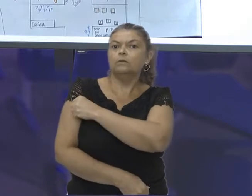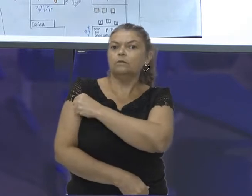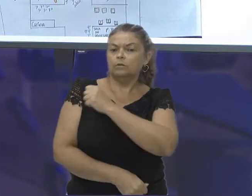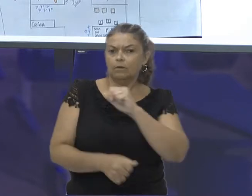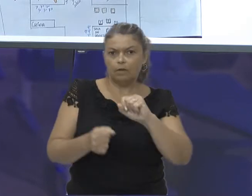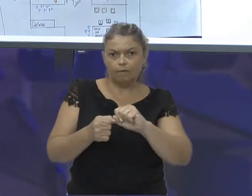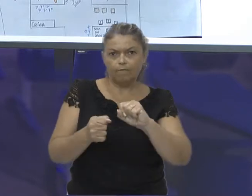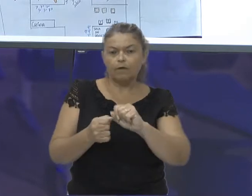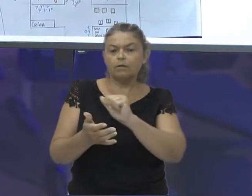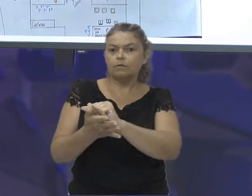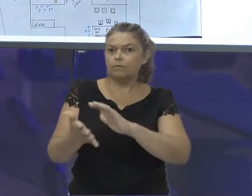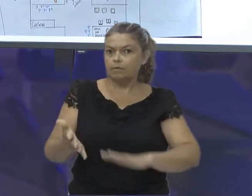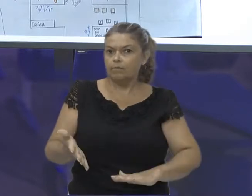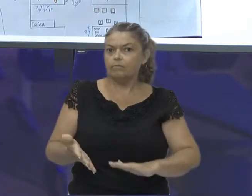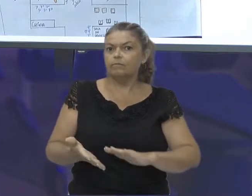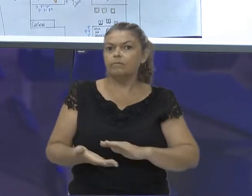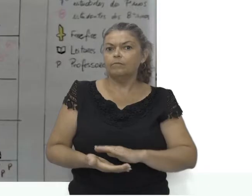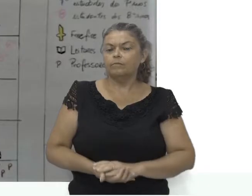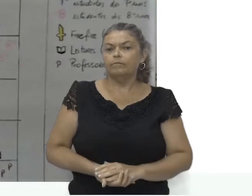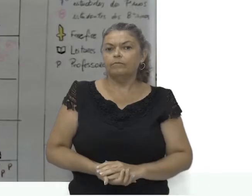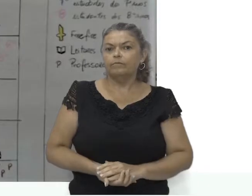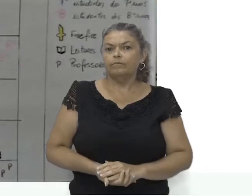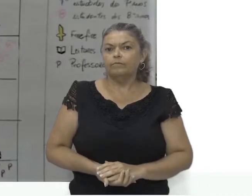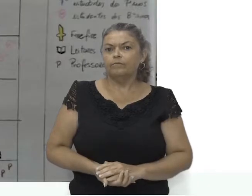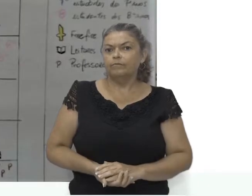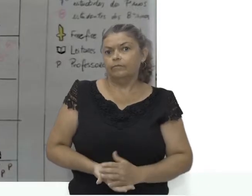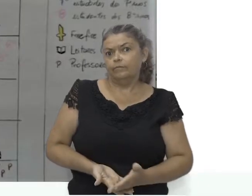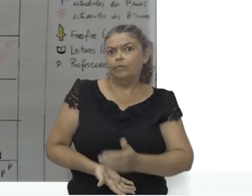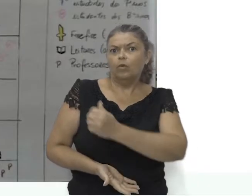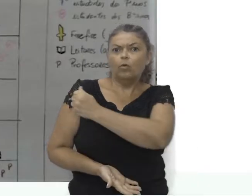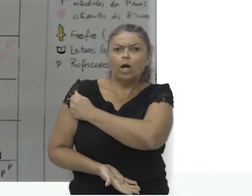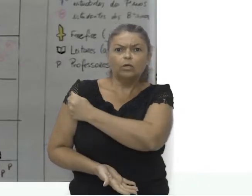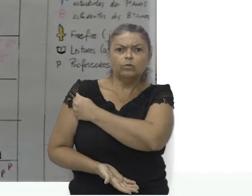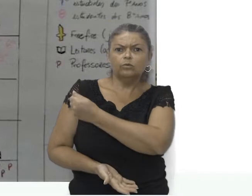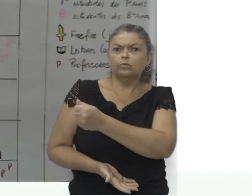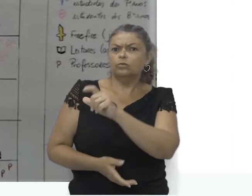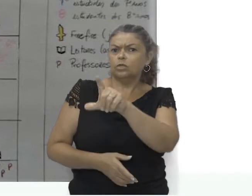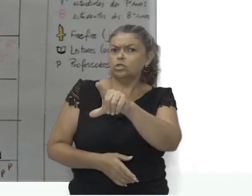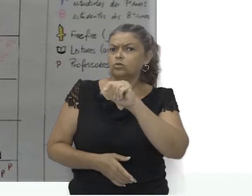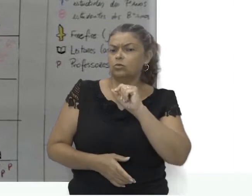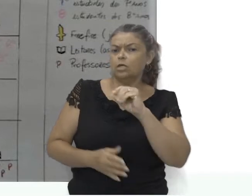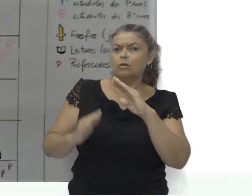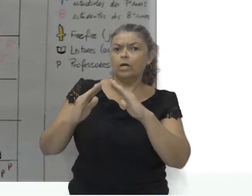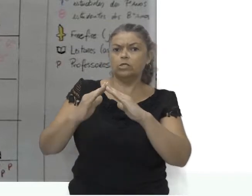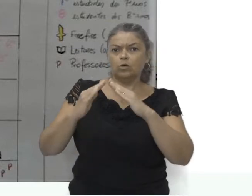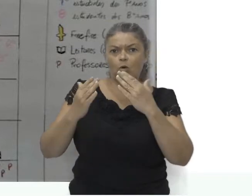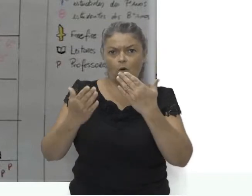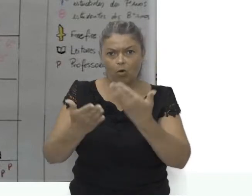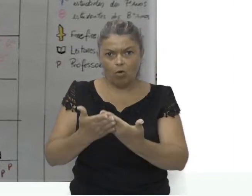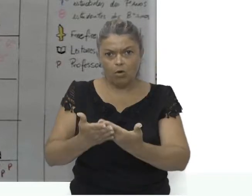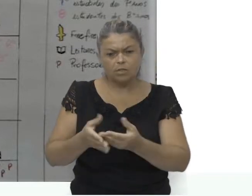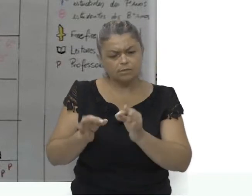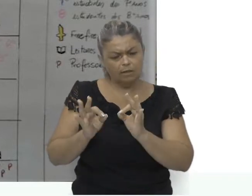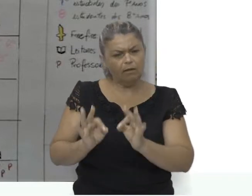gente? Ou seja, ele criou aqui, ele escolheu a escola, tá